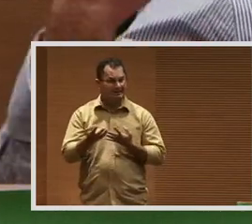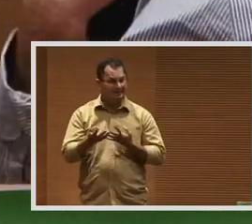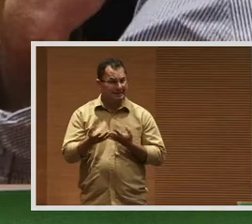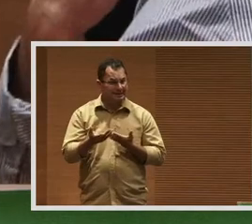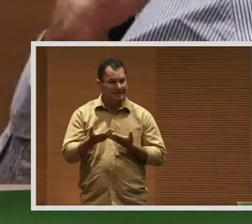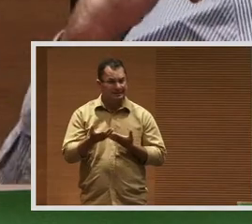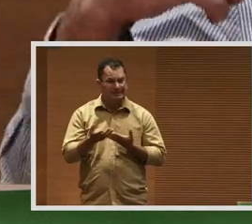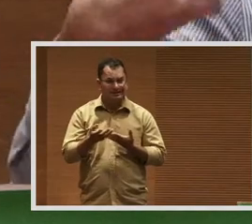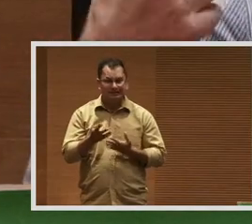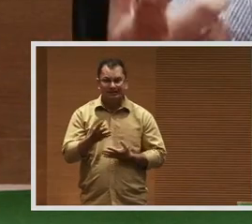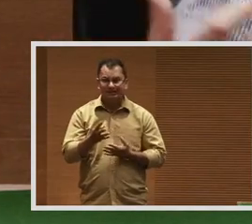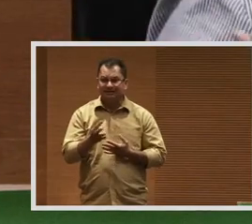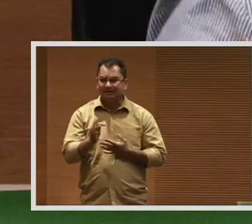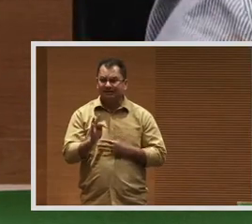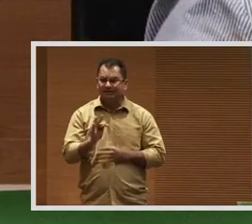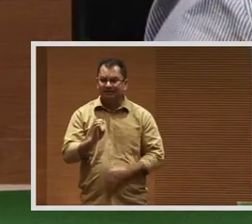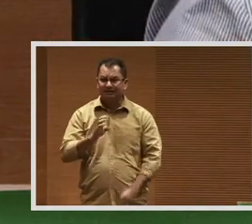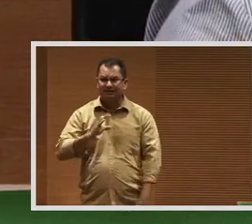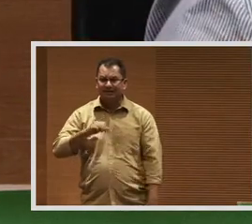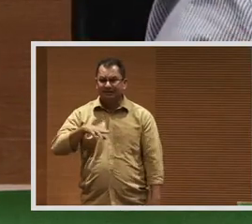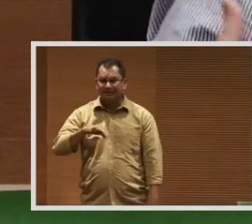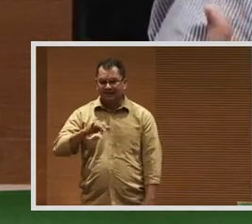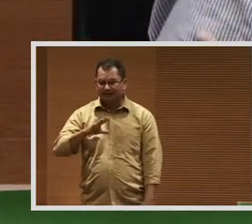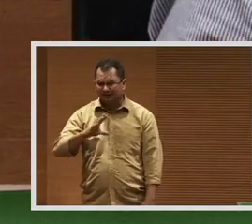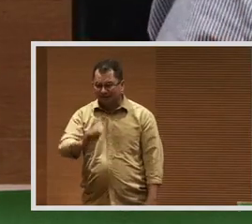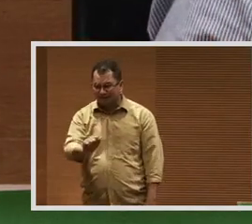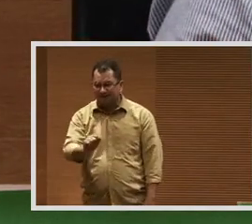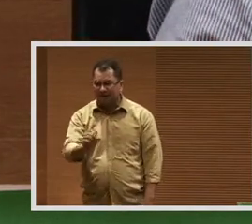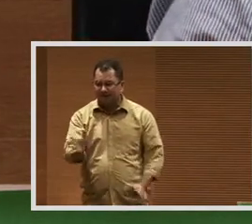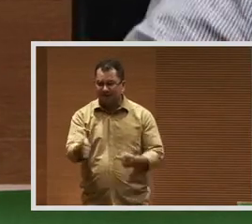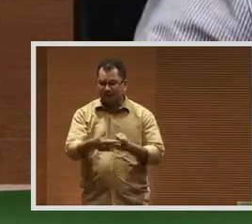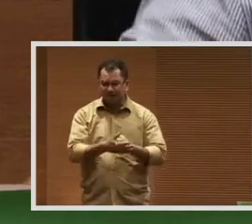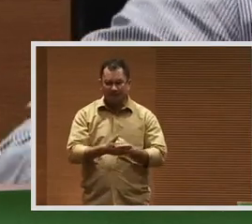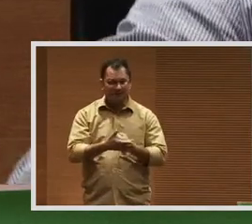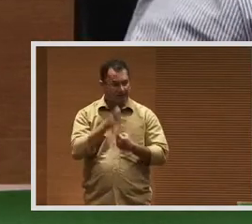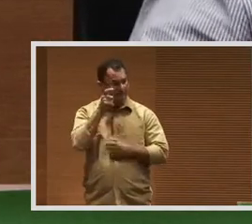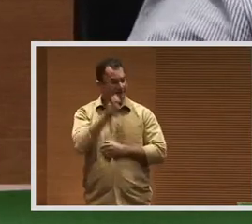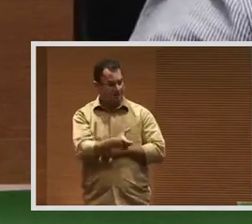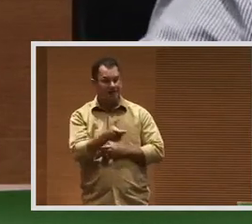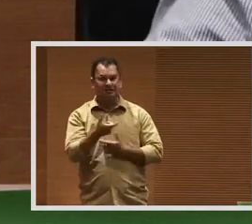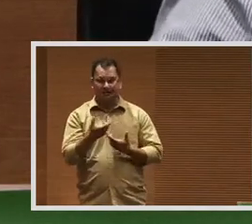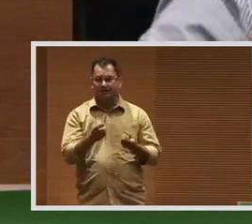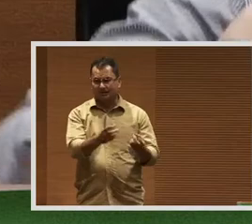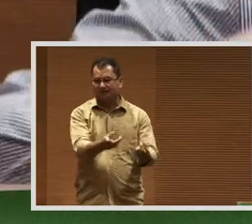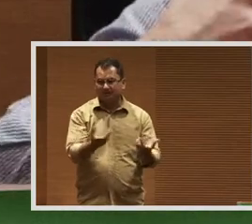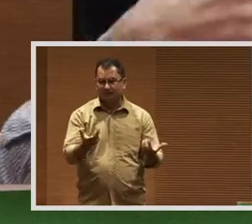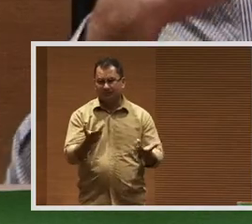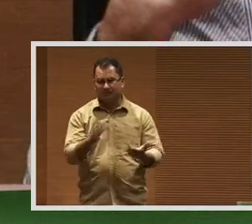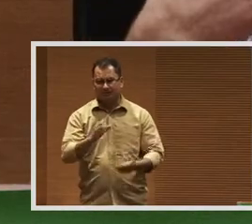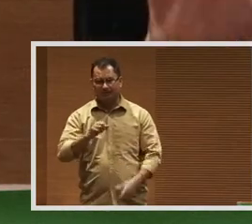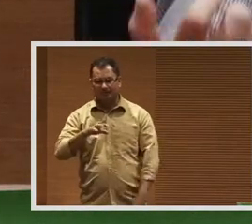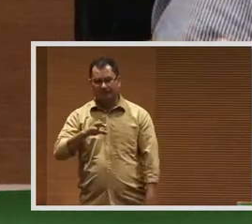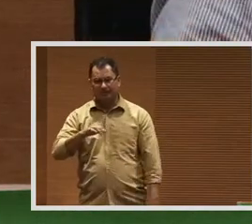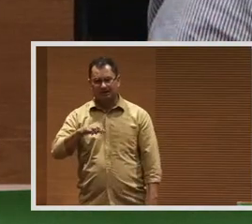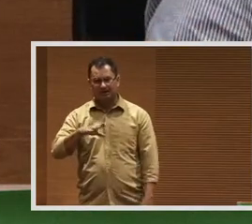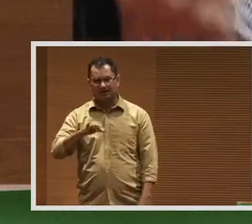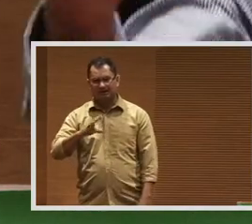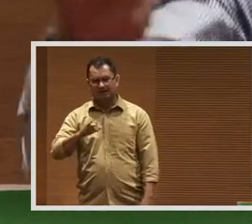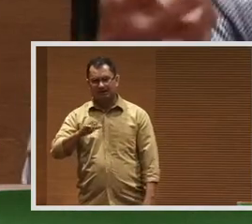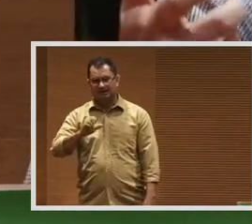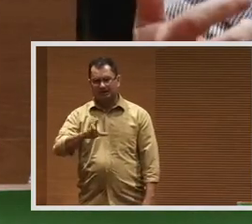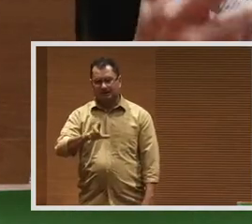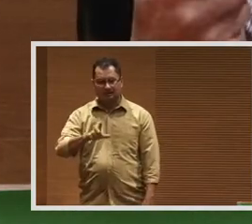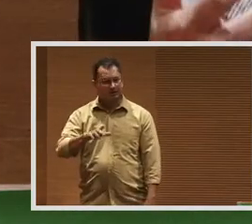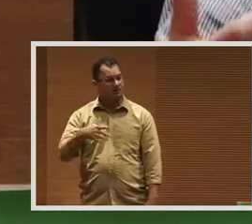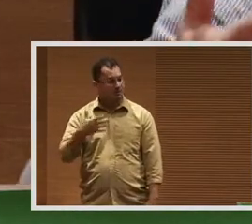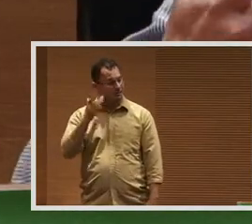essa técnica tal. Não. Está escondendo o debate corporativo, o debate de interesse comercial. Eu acho interessante a gente incorporar ferramentas